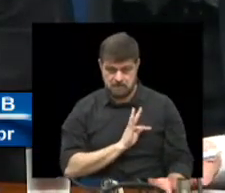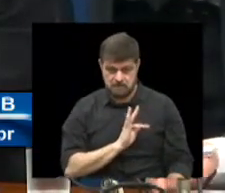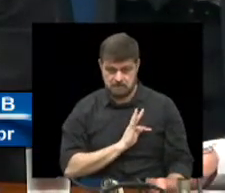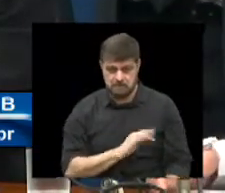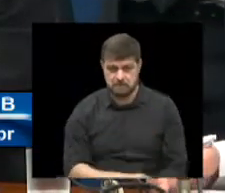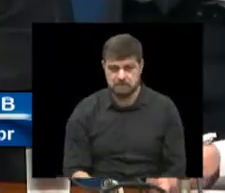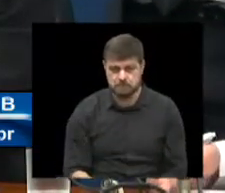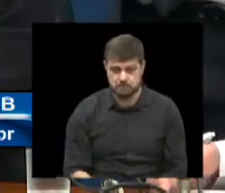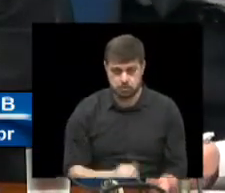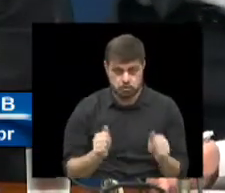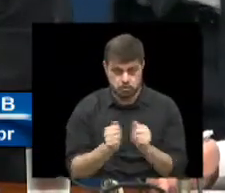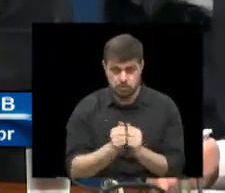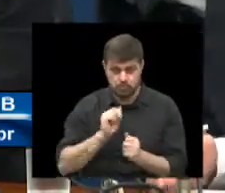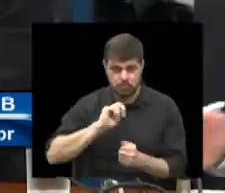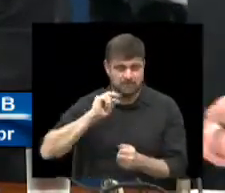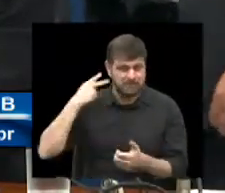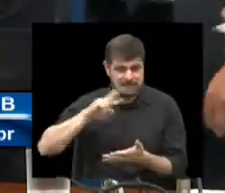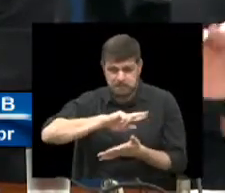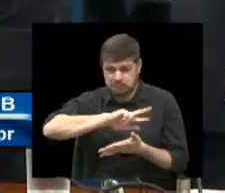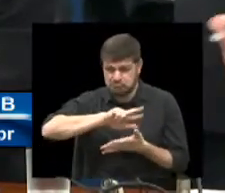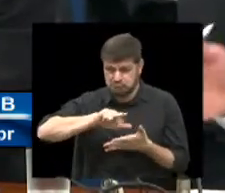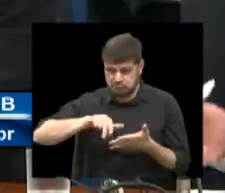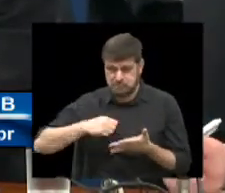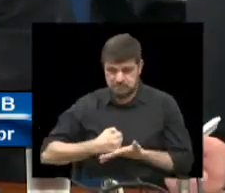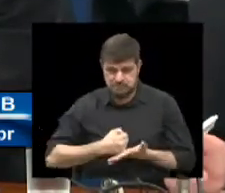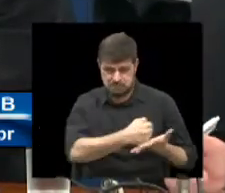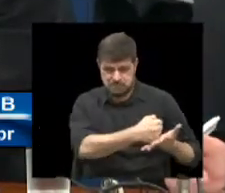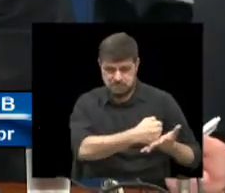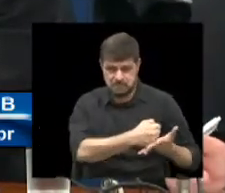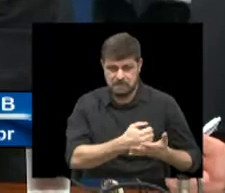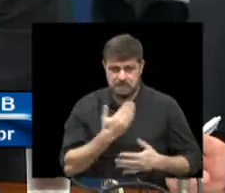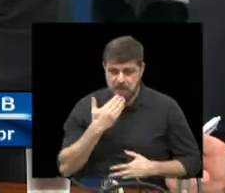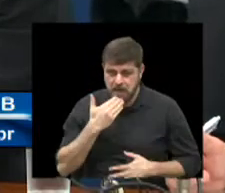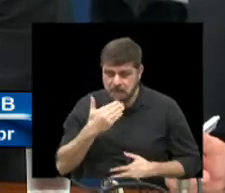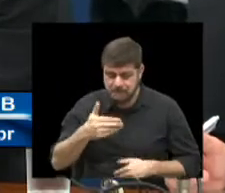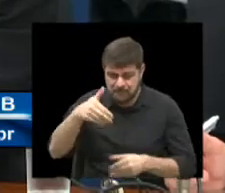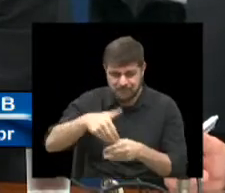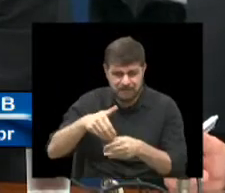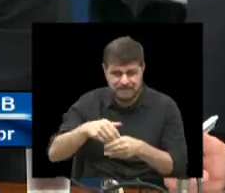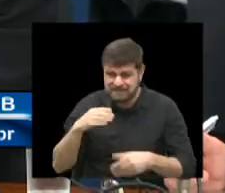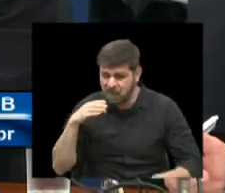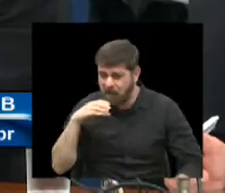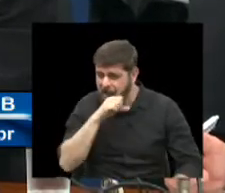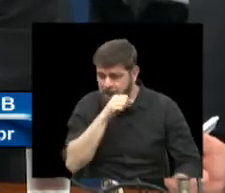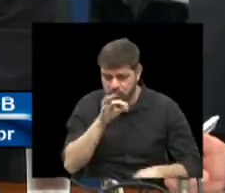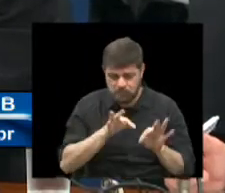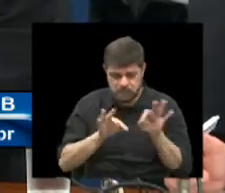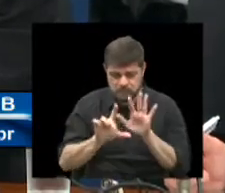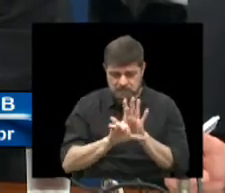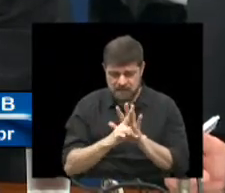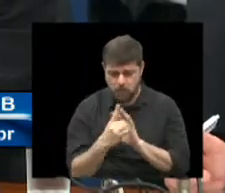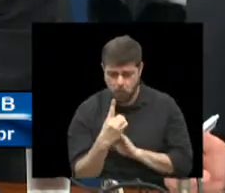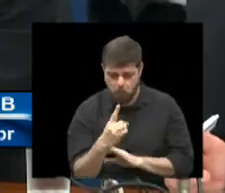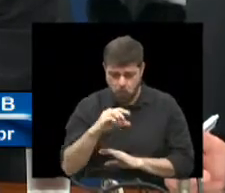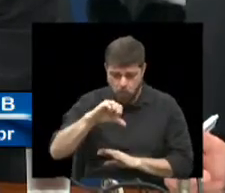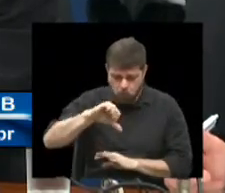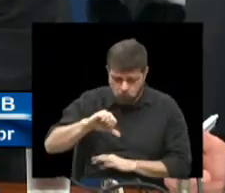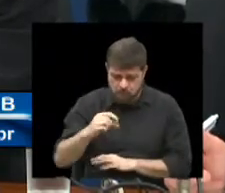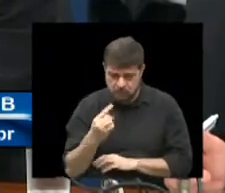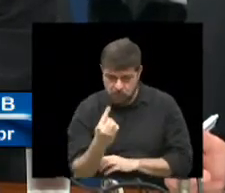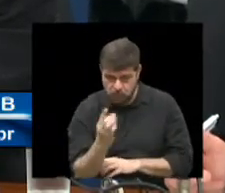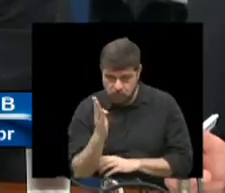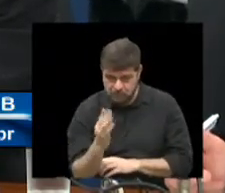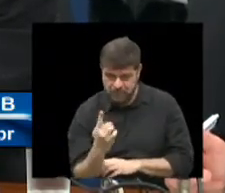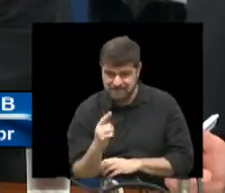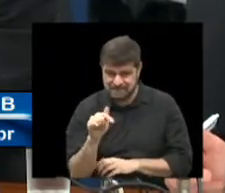PRB, apoiado por outros vereadores, que requer a tramitação em regime de urgência do projeto de lei número 191/17,